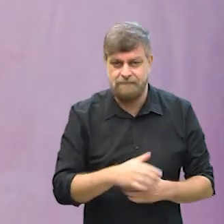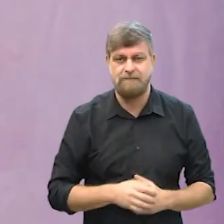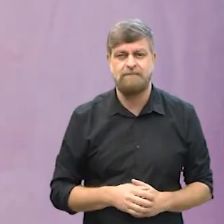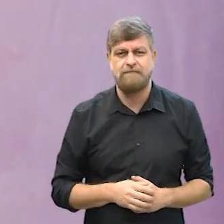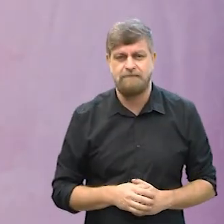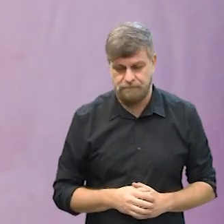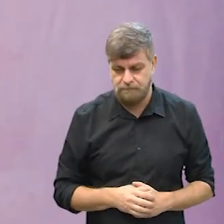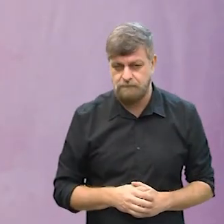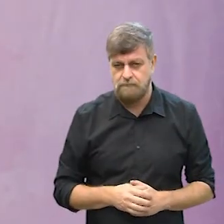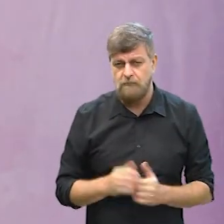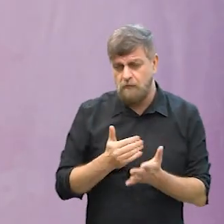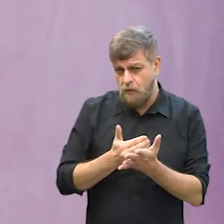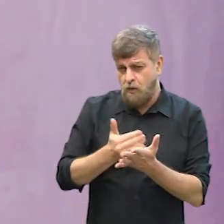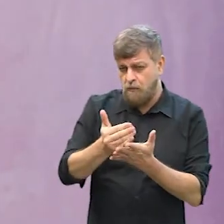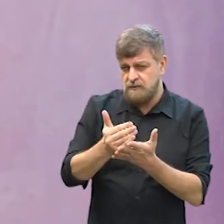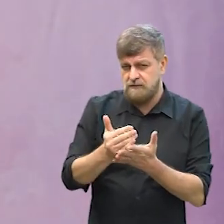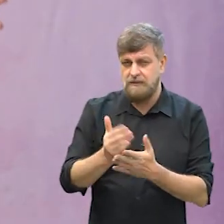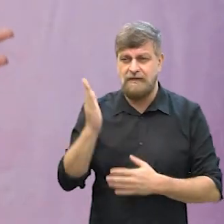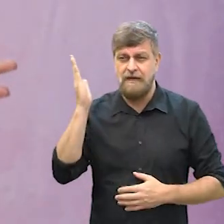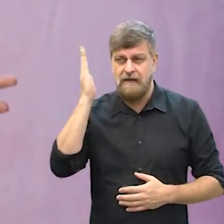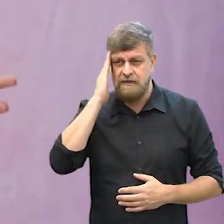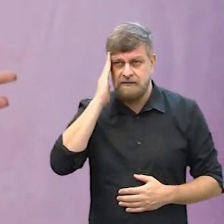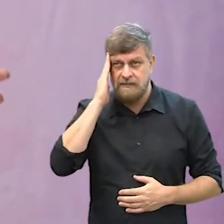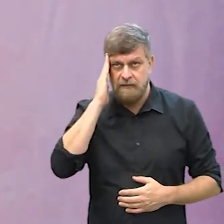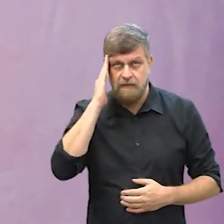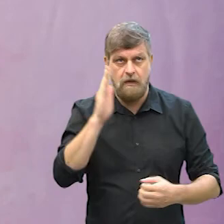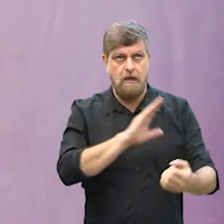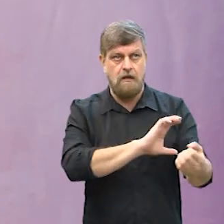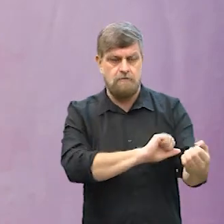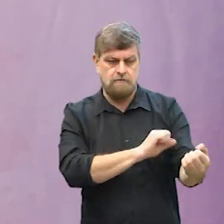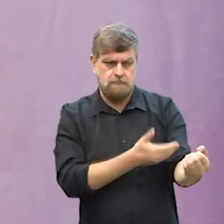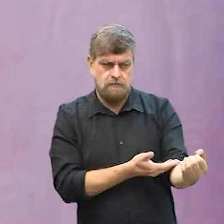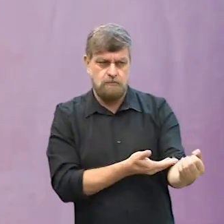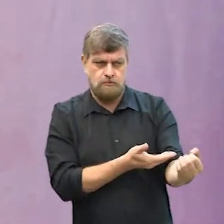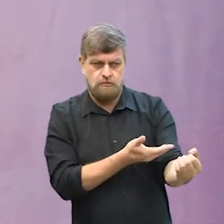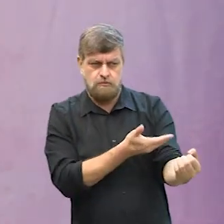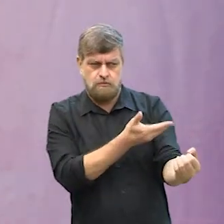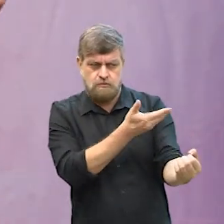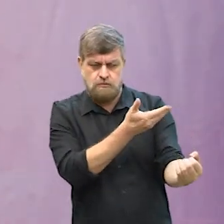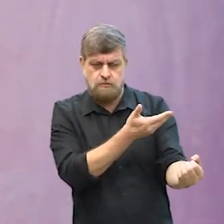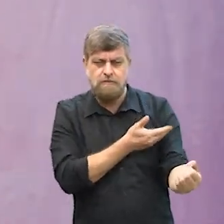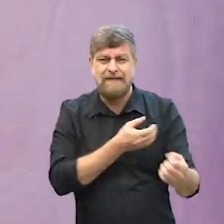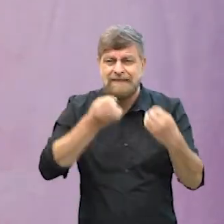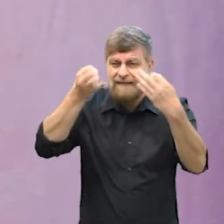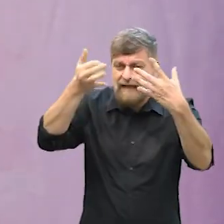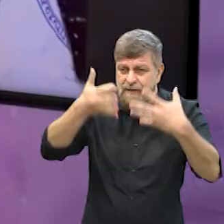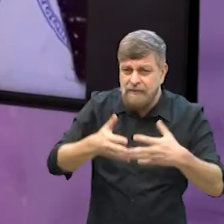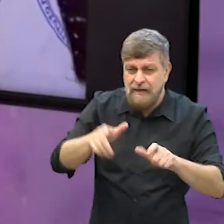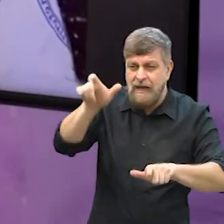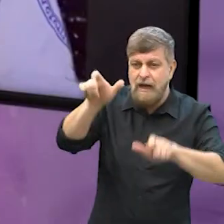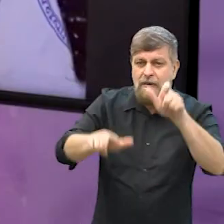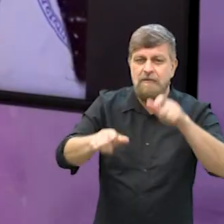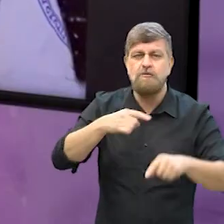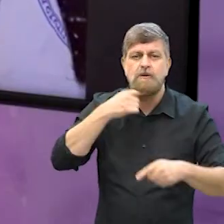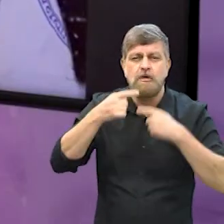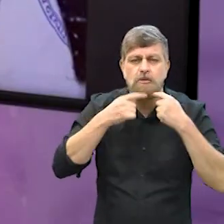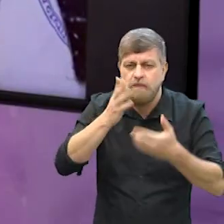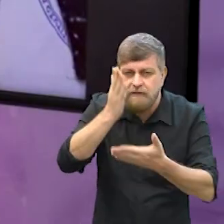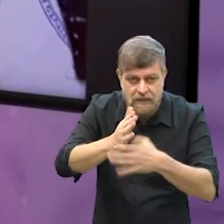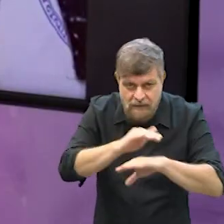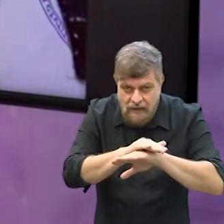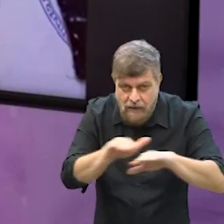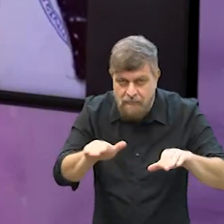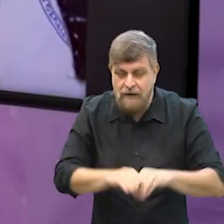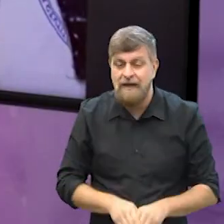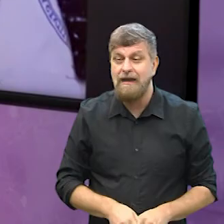Então, doutor, para a gente começar, a gente sabe o que é hipertensão, mas eu vou pedir para o senhor explicar novamente para não ficar nenhuma dúvida para o pessoal de casa.